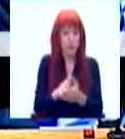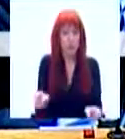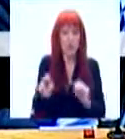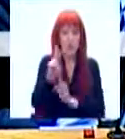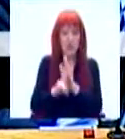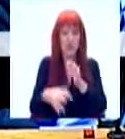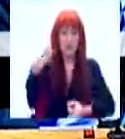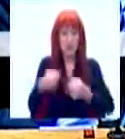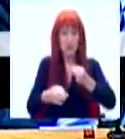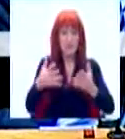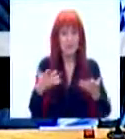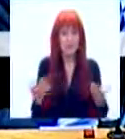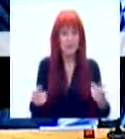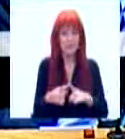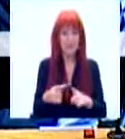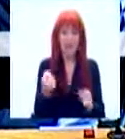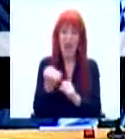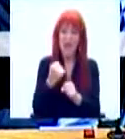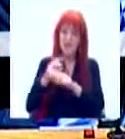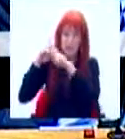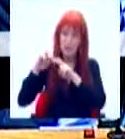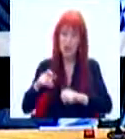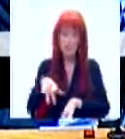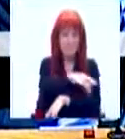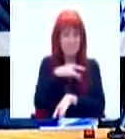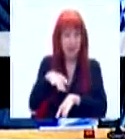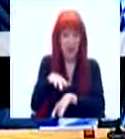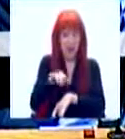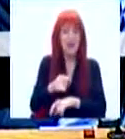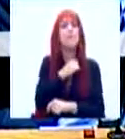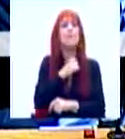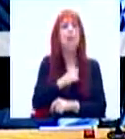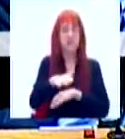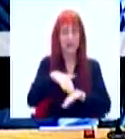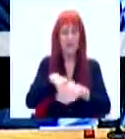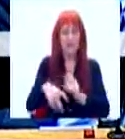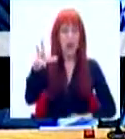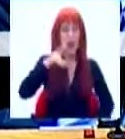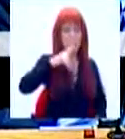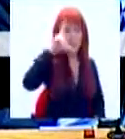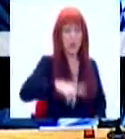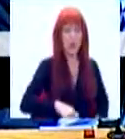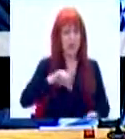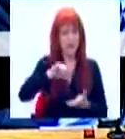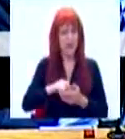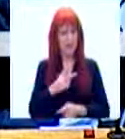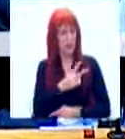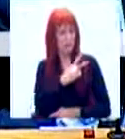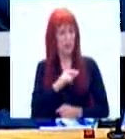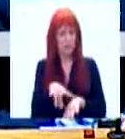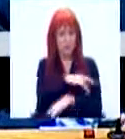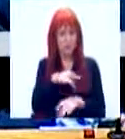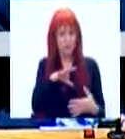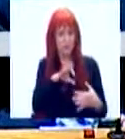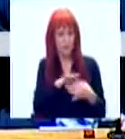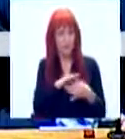regime jurídico para a atividade de investigação clínica e que permitiu estabelecer em Portugal centros académicos clínicos